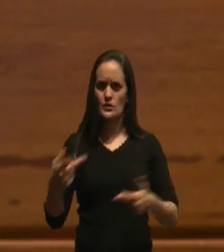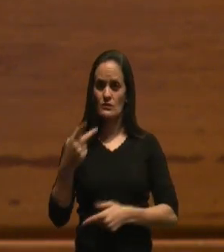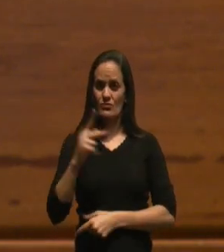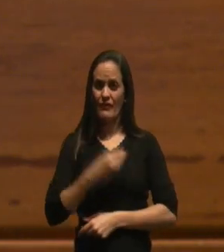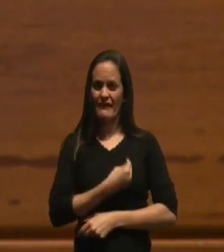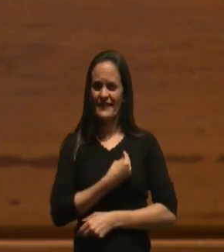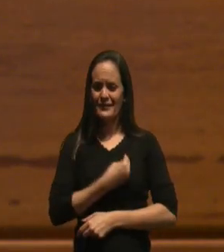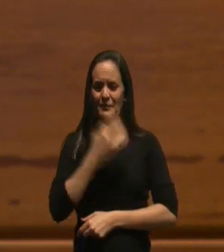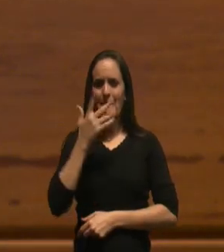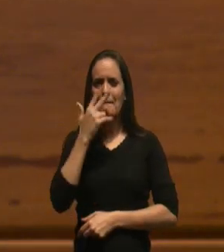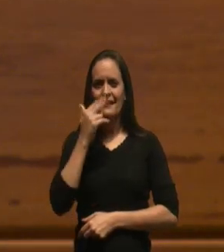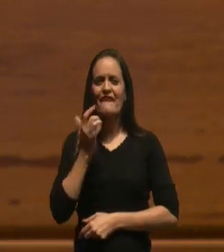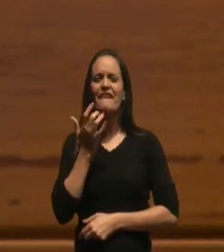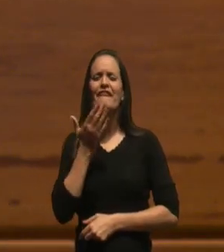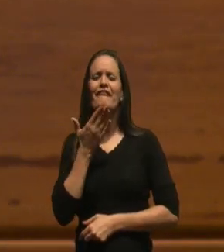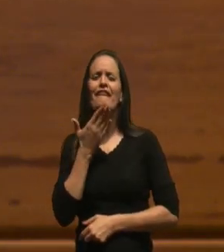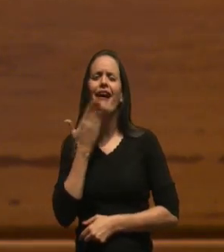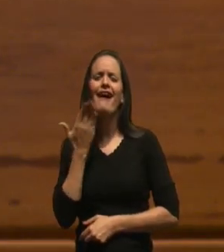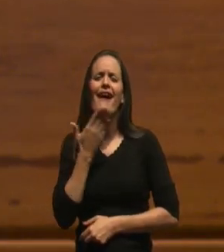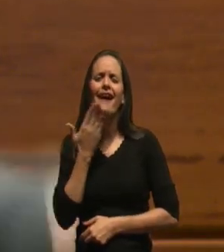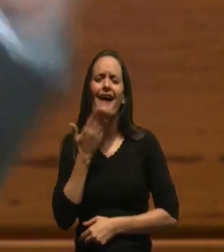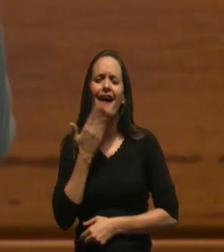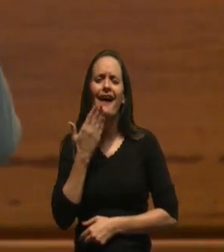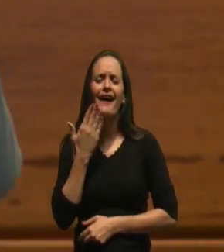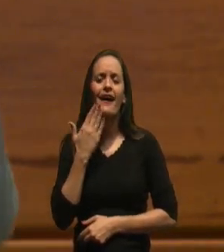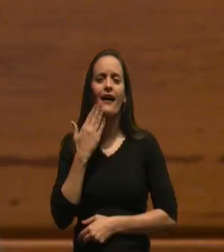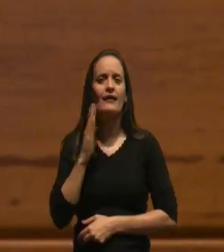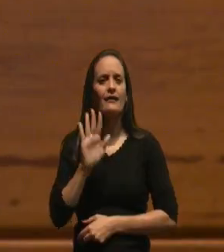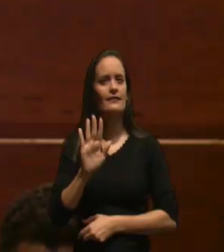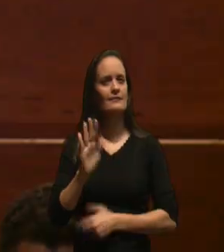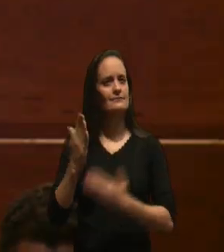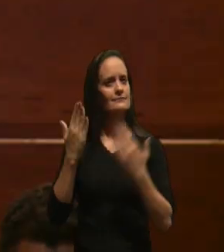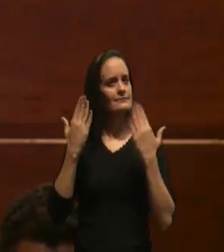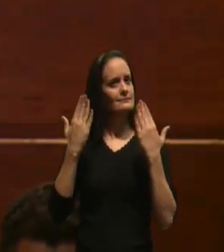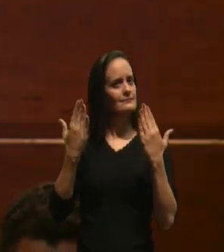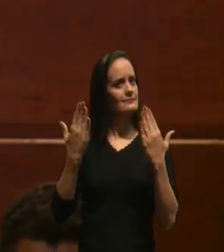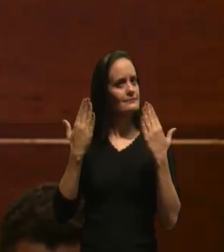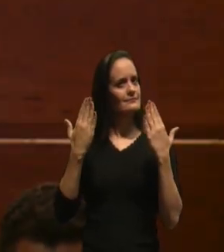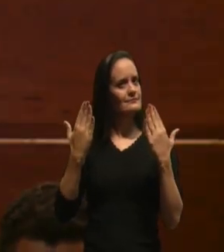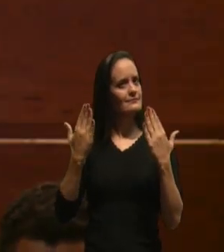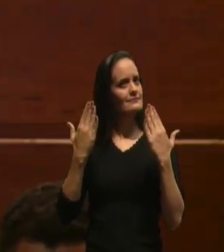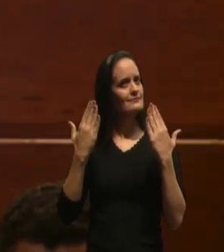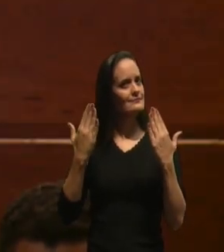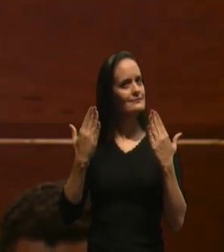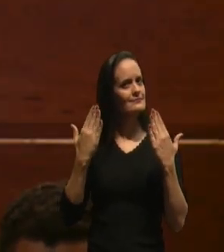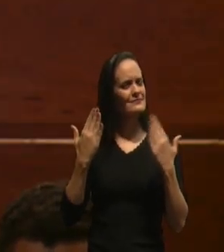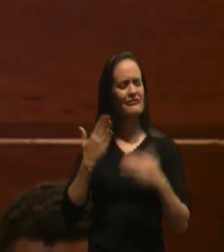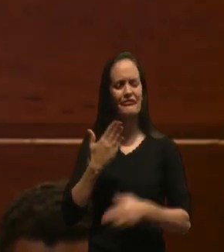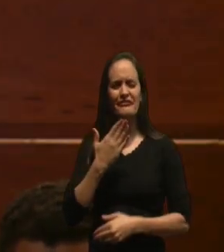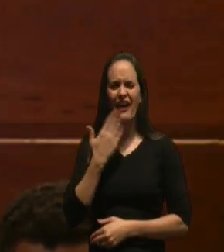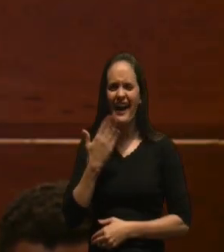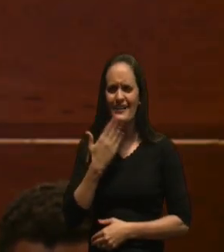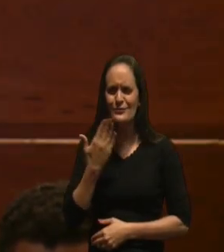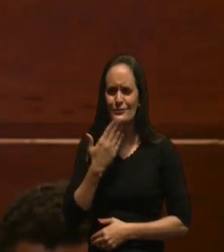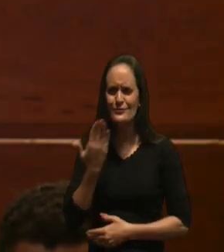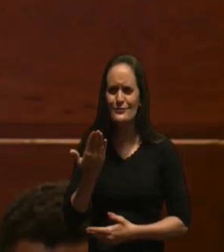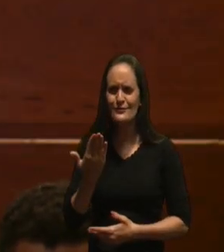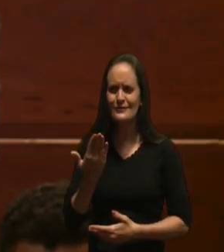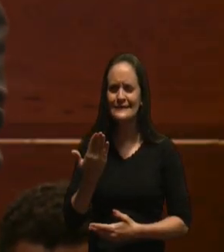demais, desconfie. 400 profetas dizendo: vocês vão vencer, já venceram, é